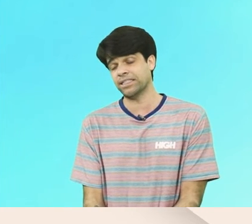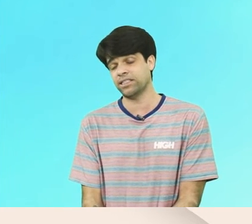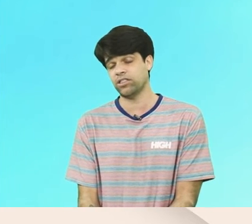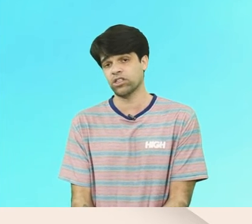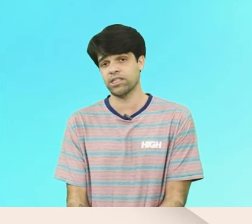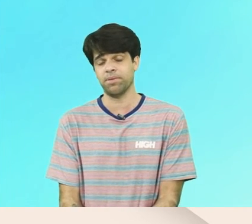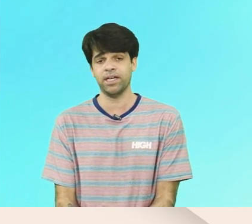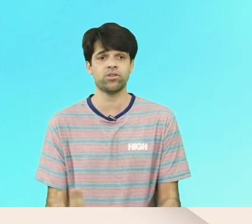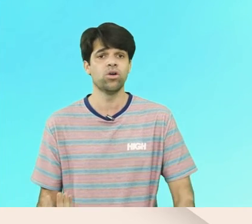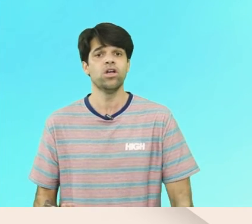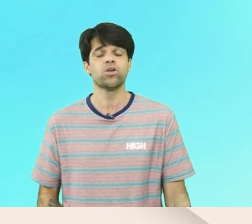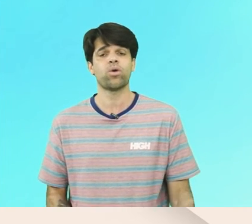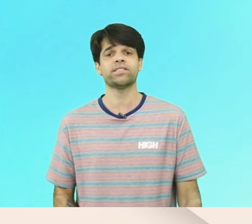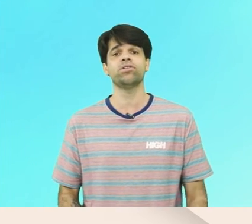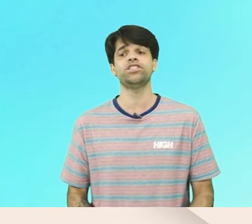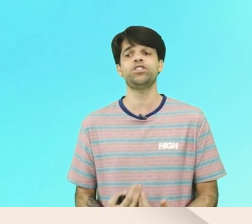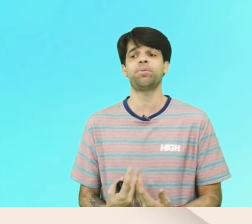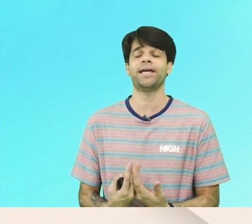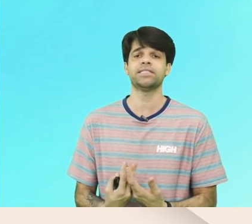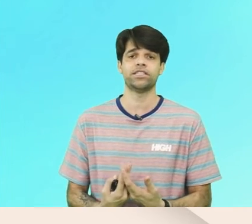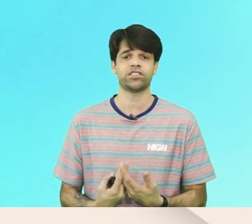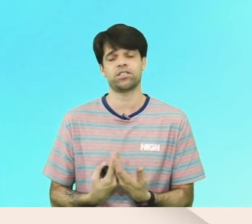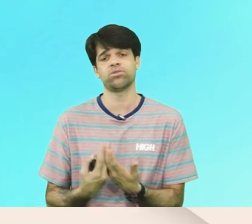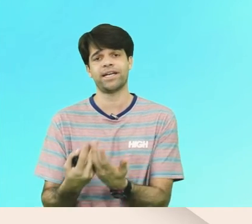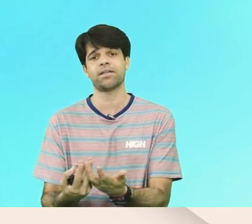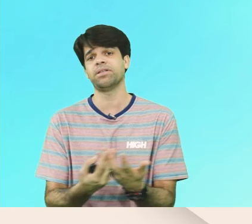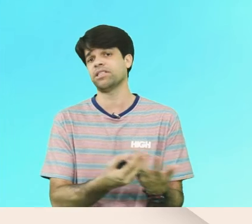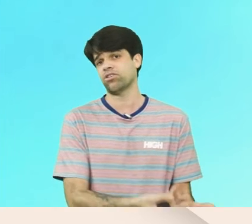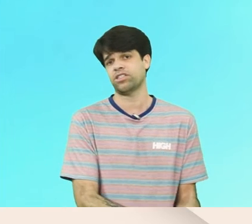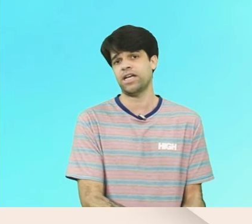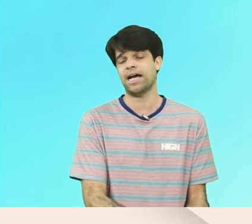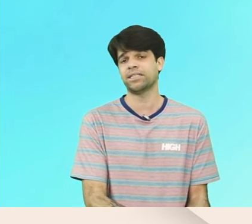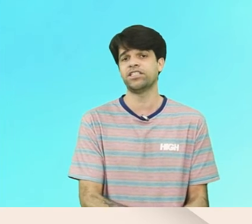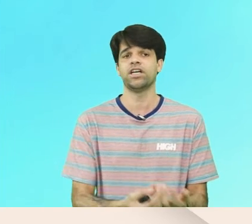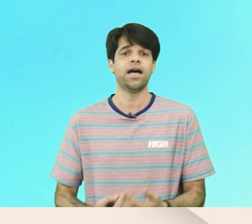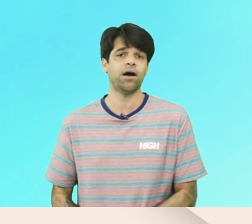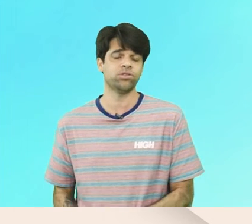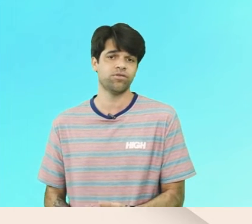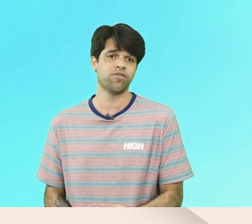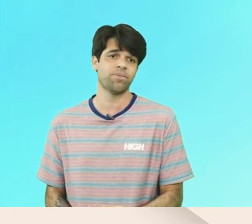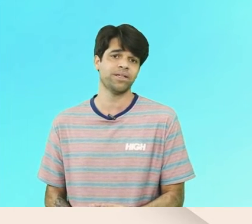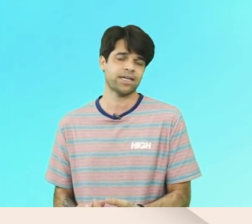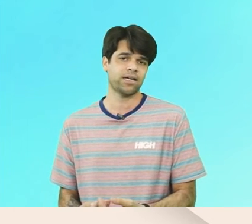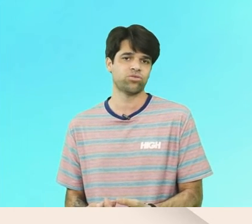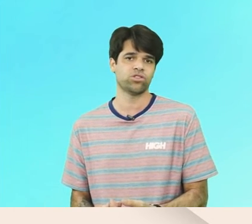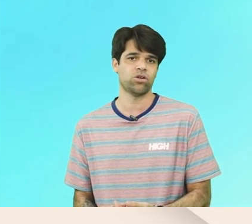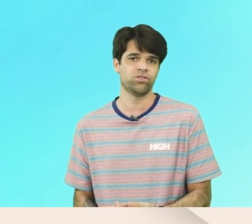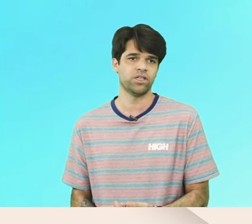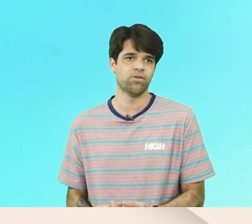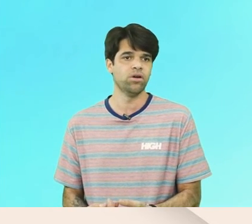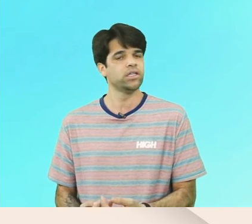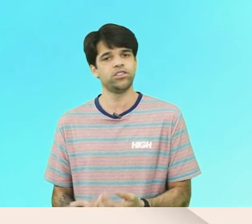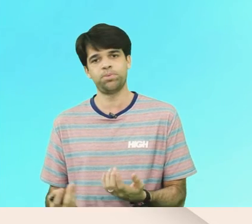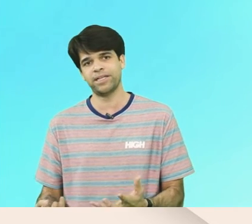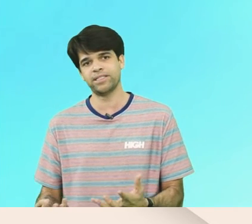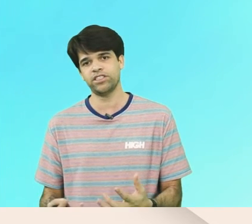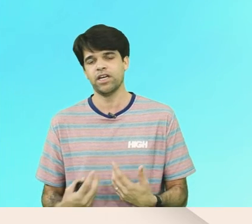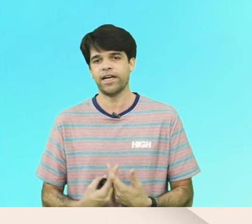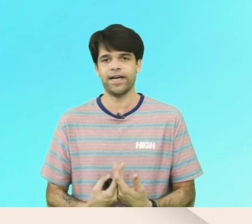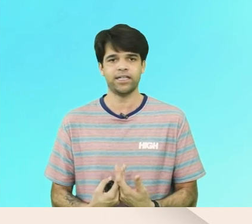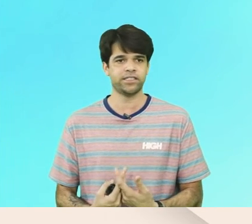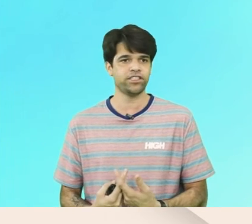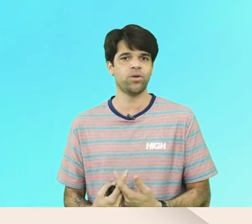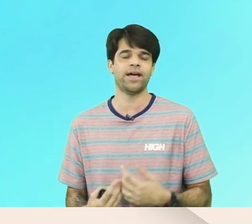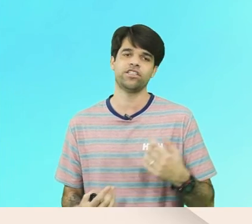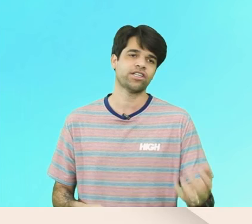você indicar nesse orçamento quais são as despesas que estão diretamente associadas ao desenvolvimento daquela tua solução.